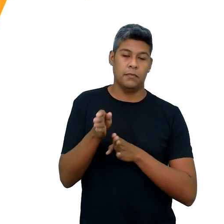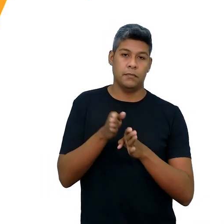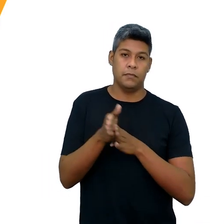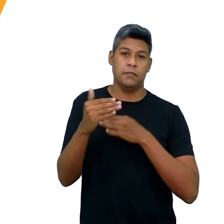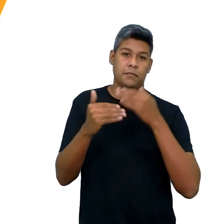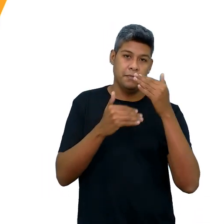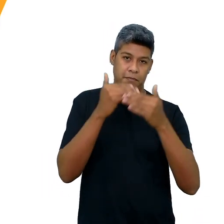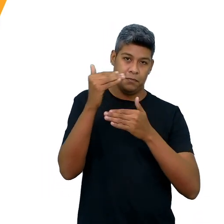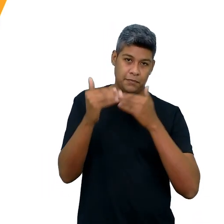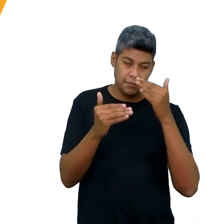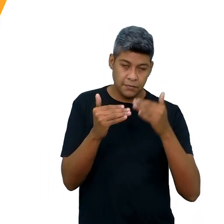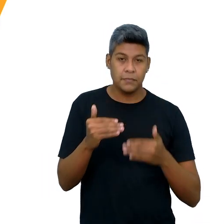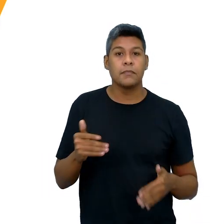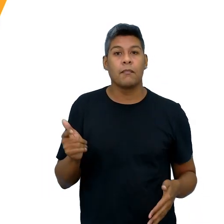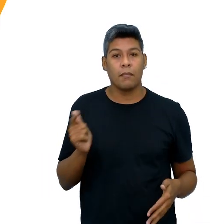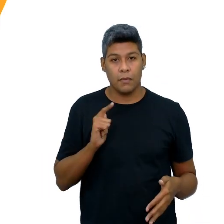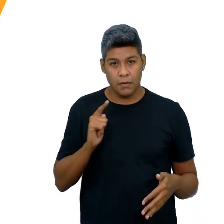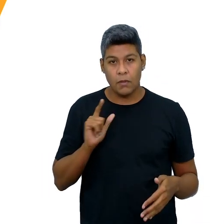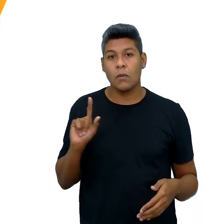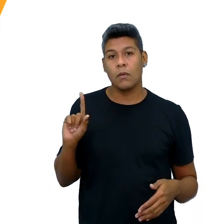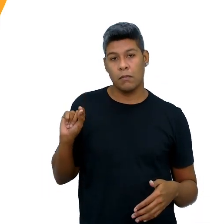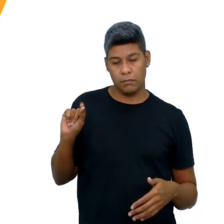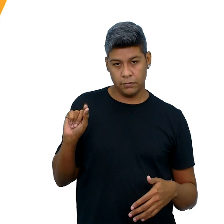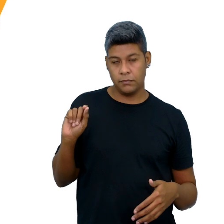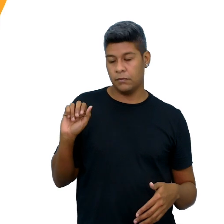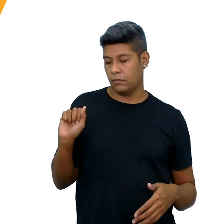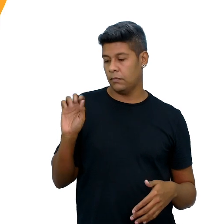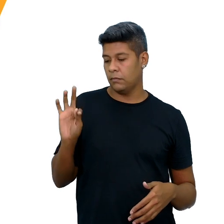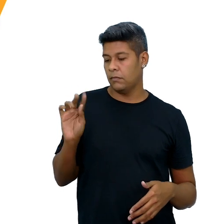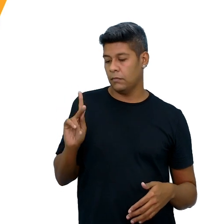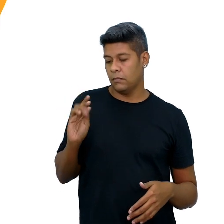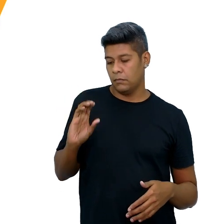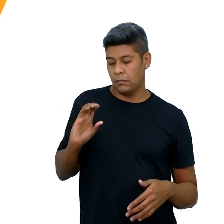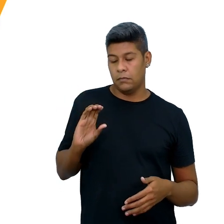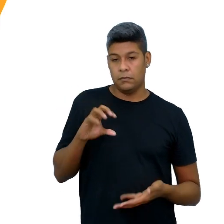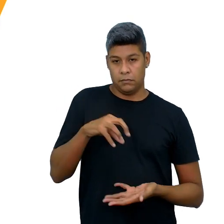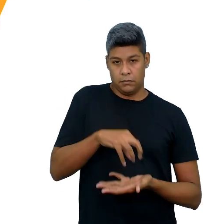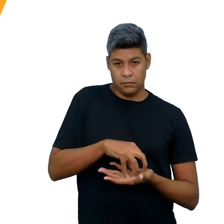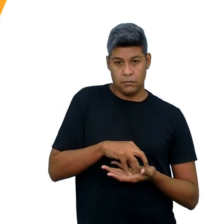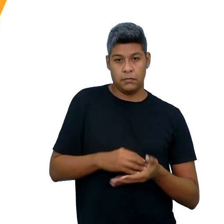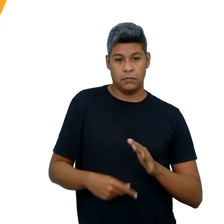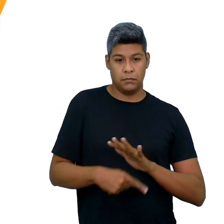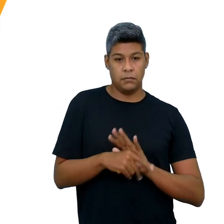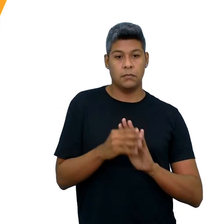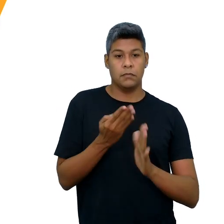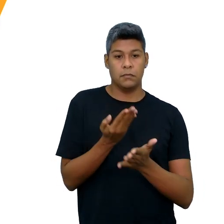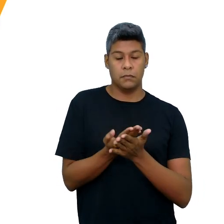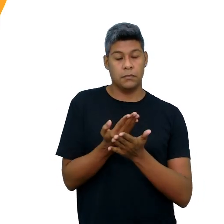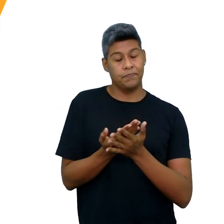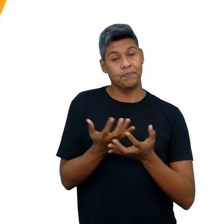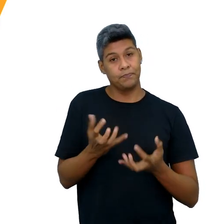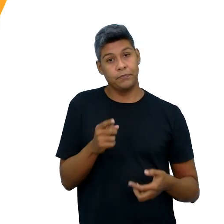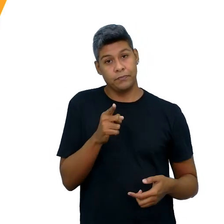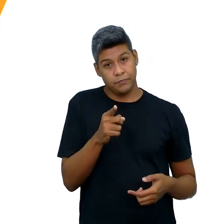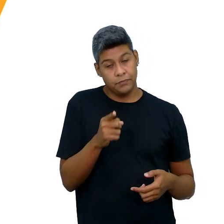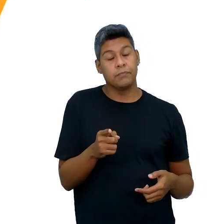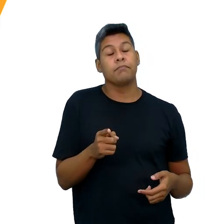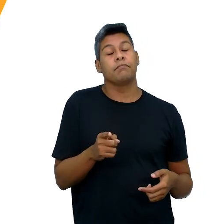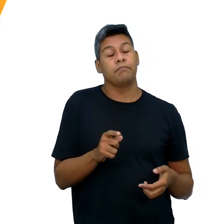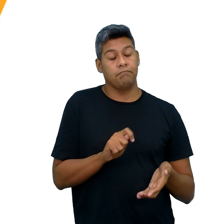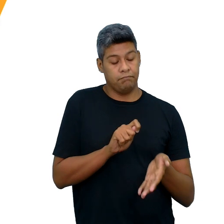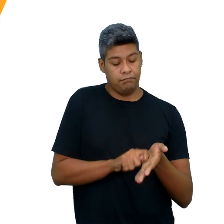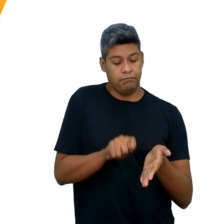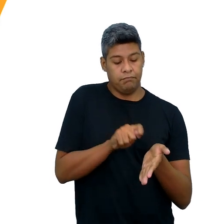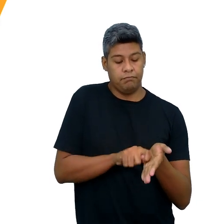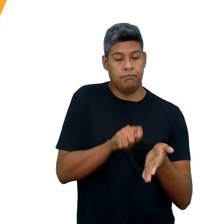do planejamento a ser realizada aí na ATPC da unidade escolar. Eu gostaria que vocês organizassem um diário de bordo